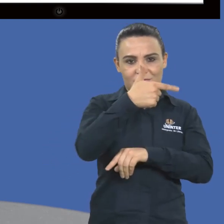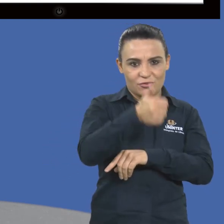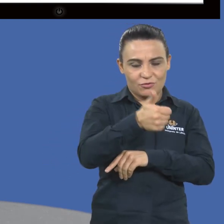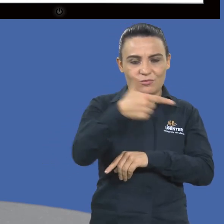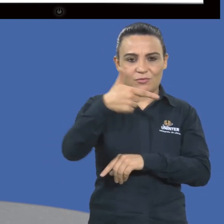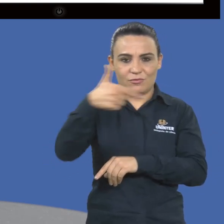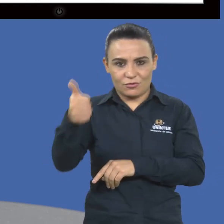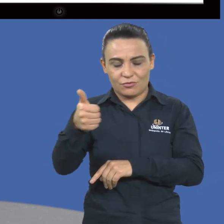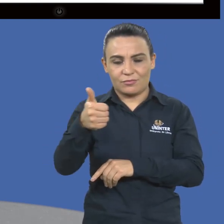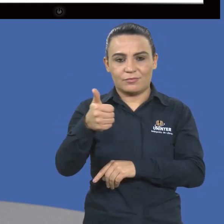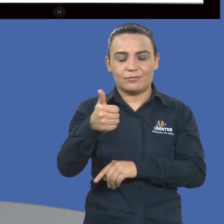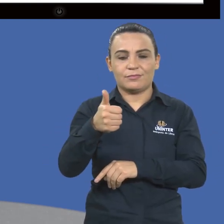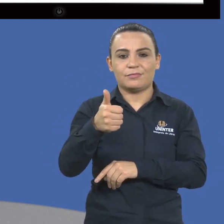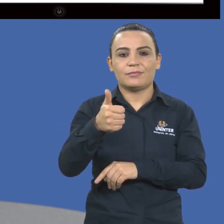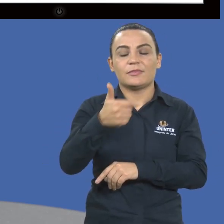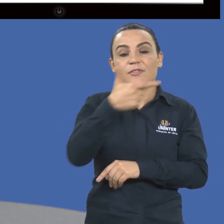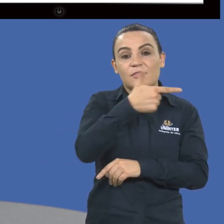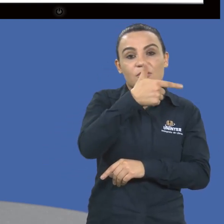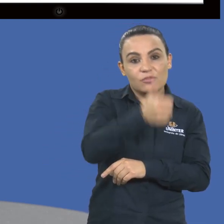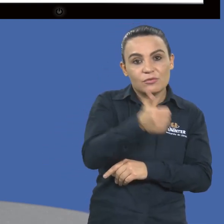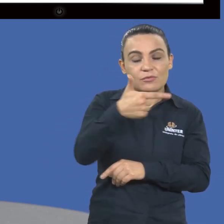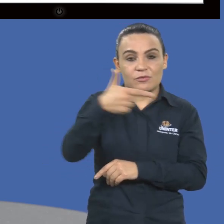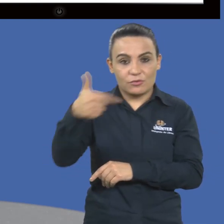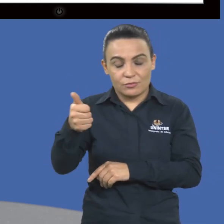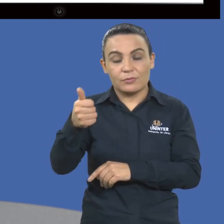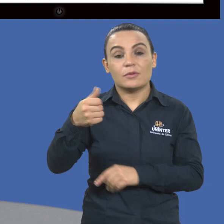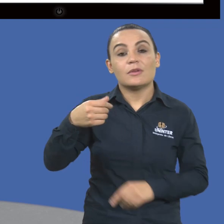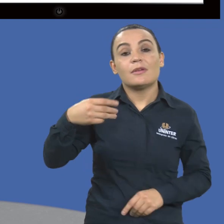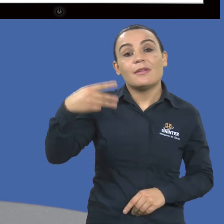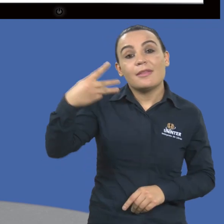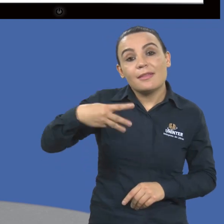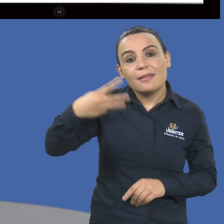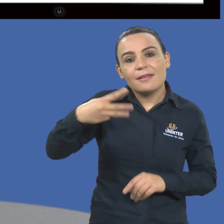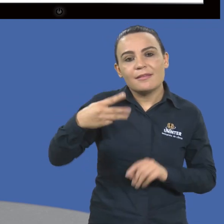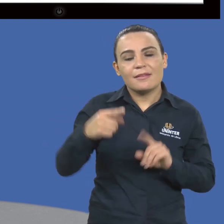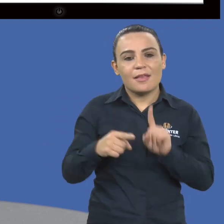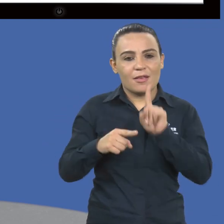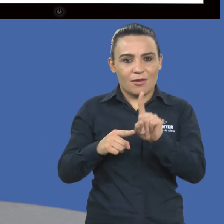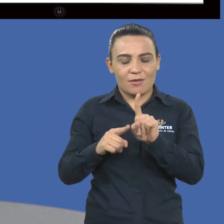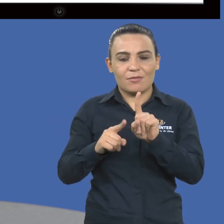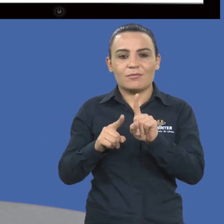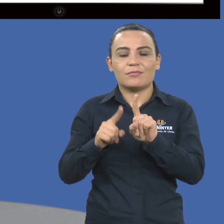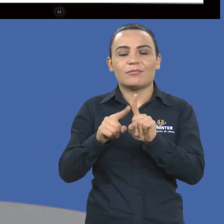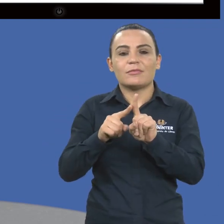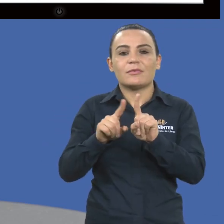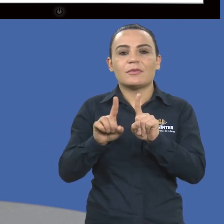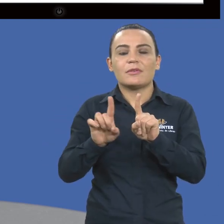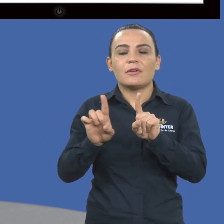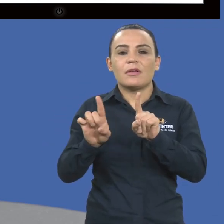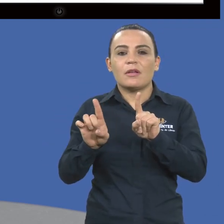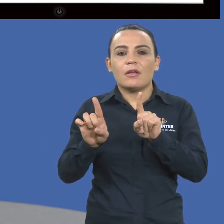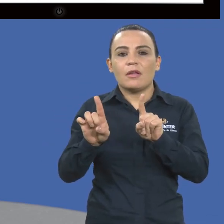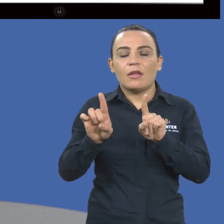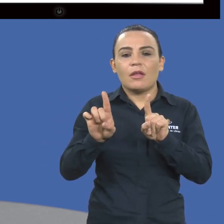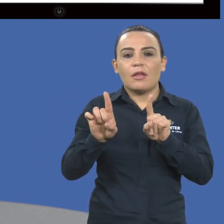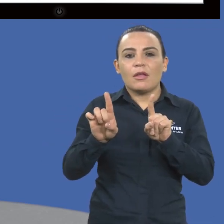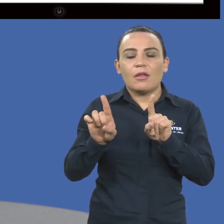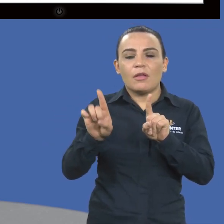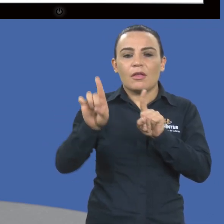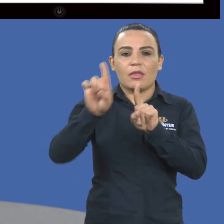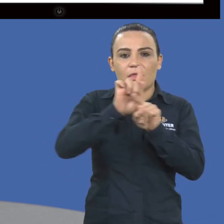o espaço do 21, tá vendo? Tem dois cromossomos 21 e o terceiro está